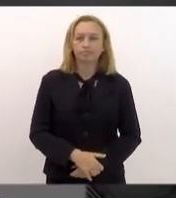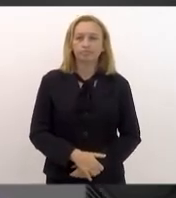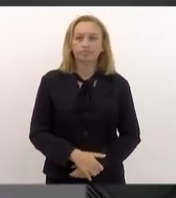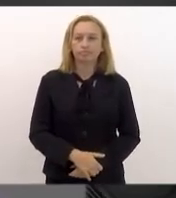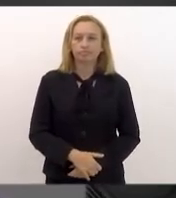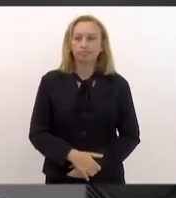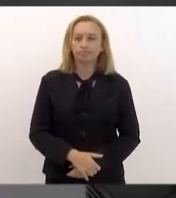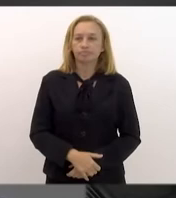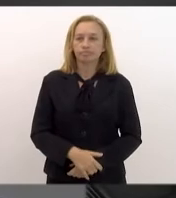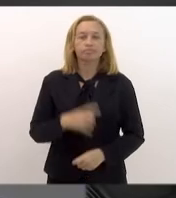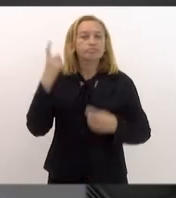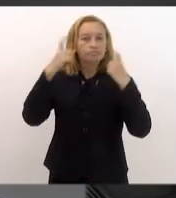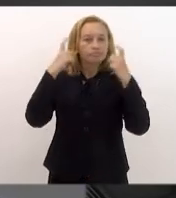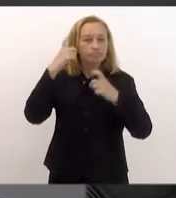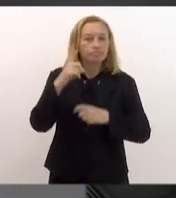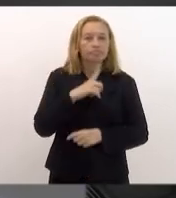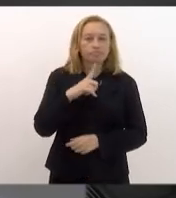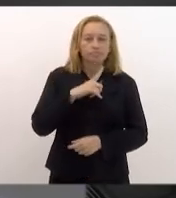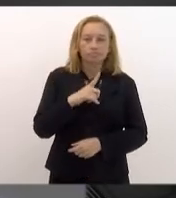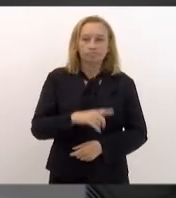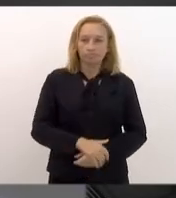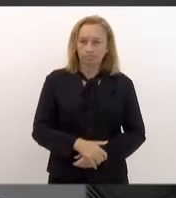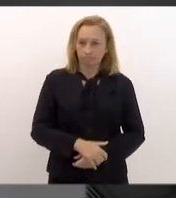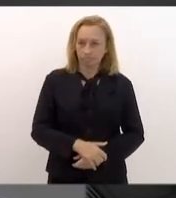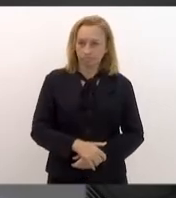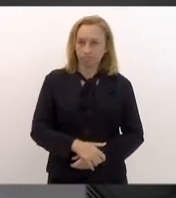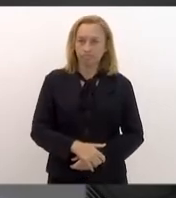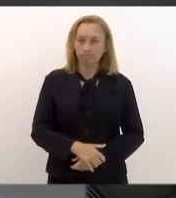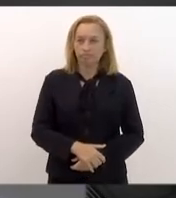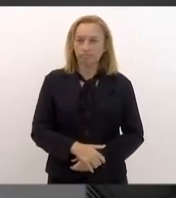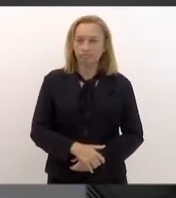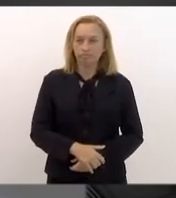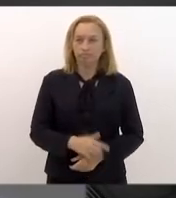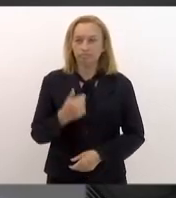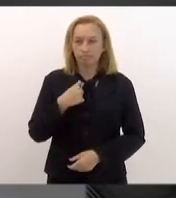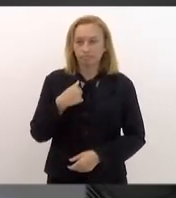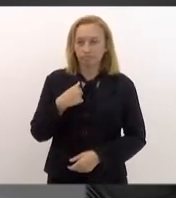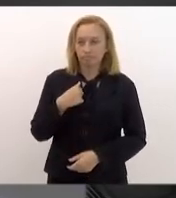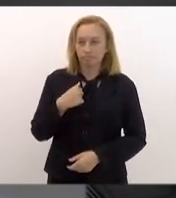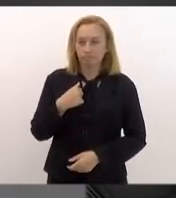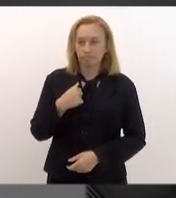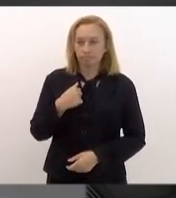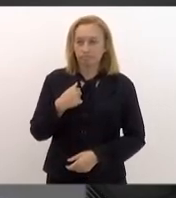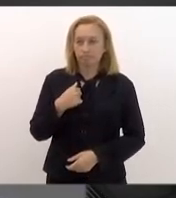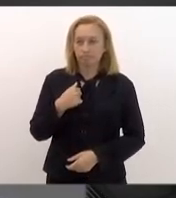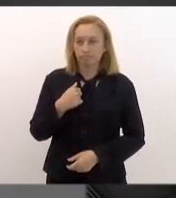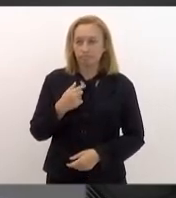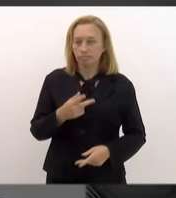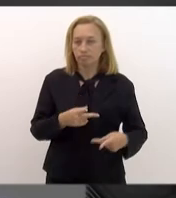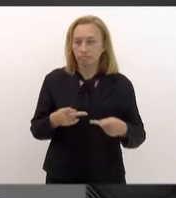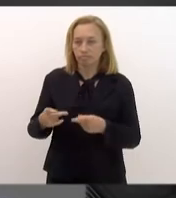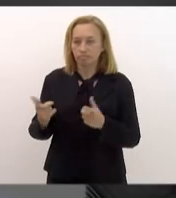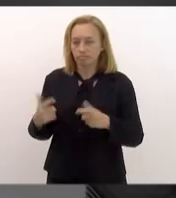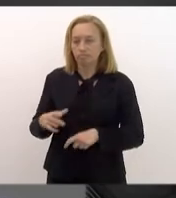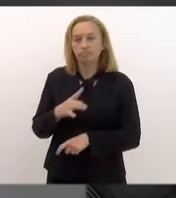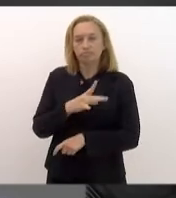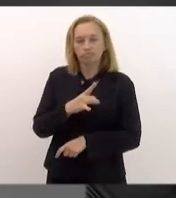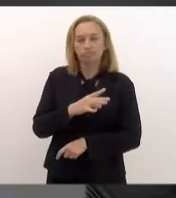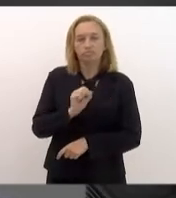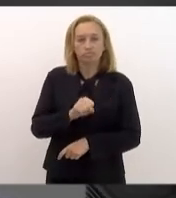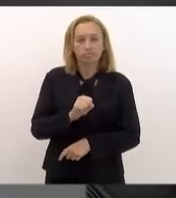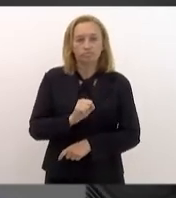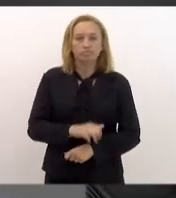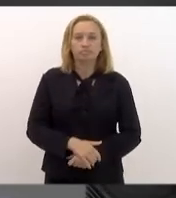qual a preocupação que nós temos ali? Eu, muito especial, porque eu trafego ali ainda, com medo, mas trafego. O